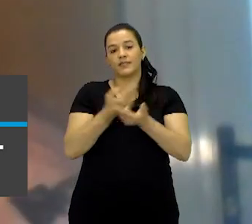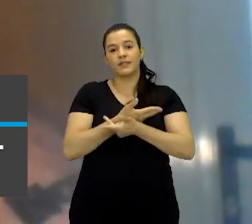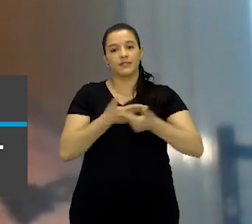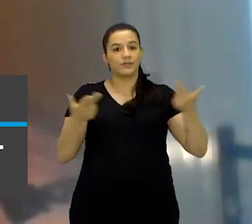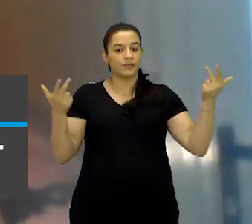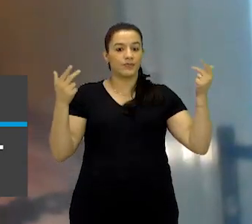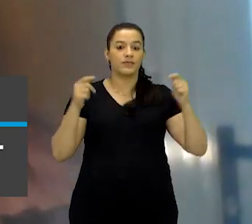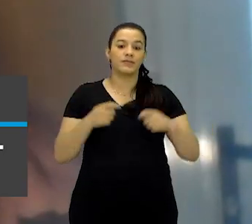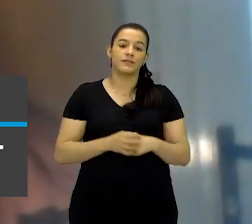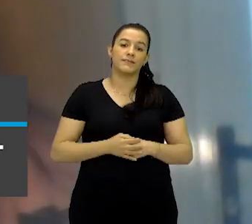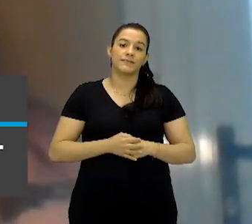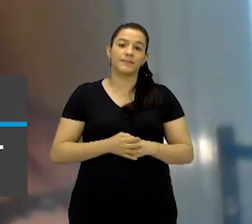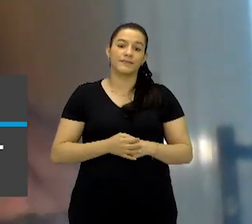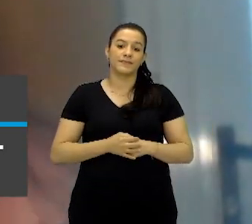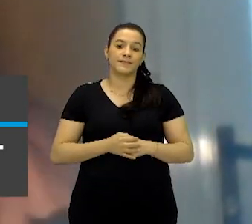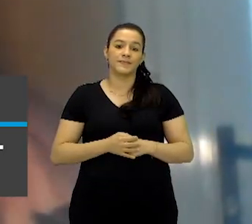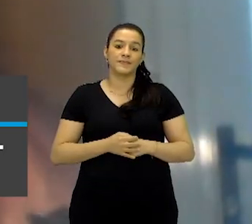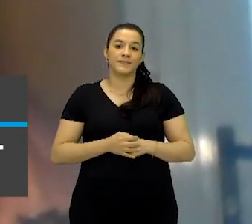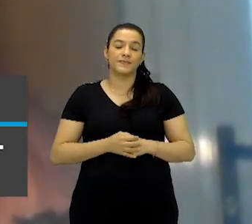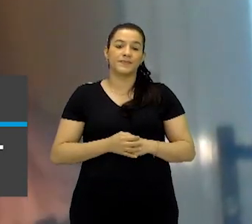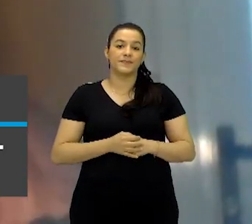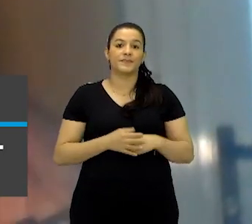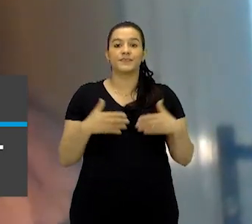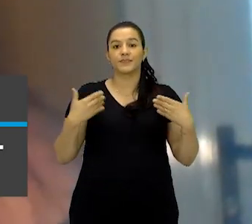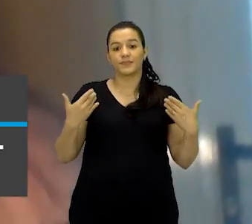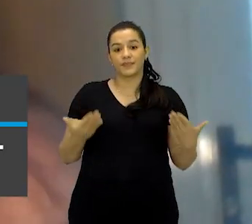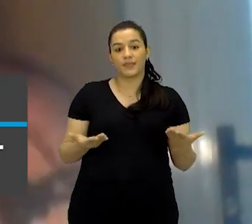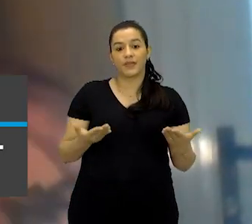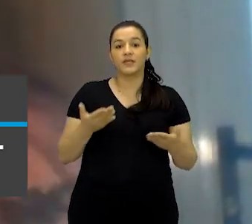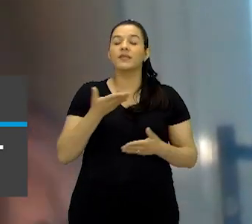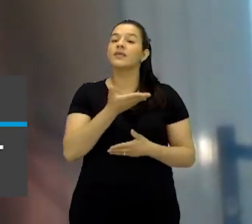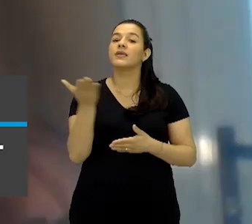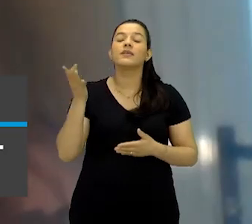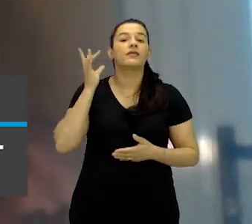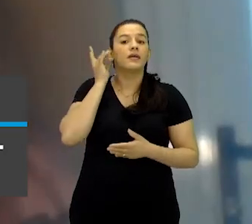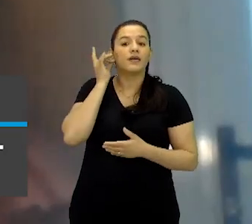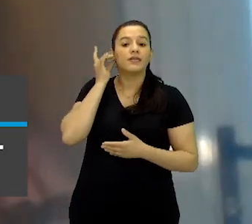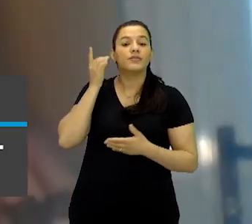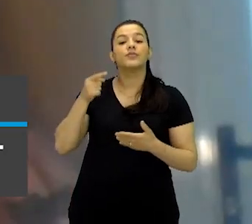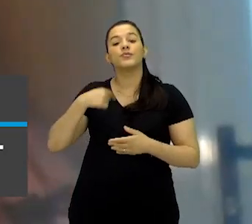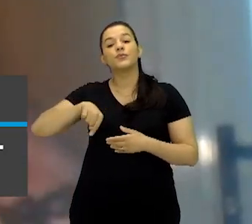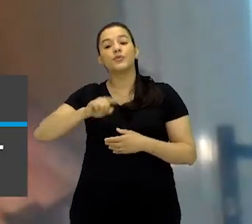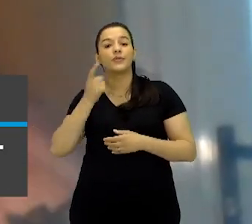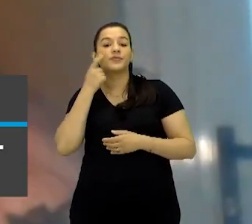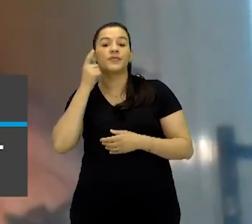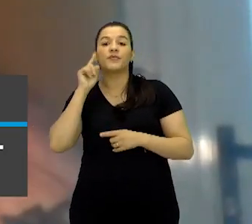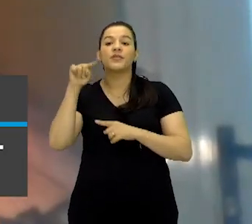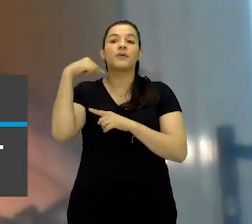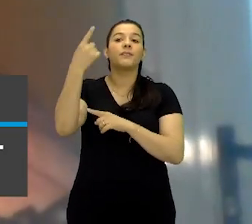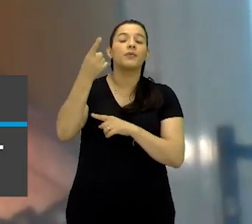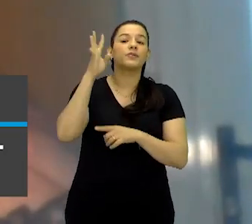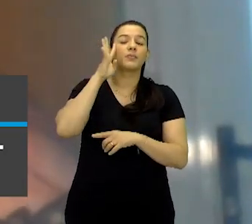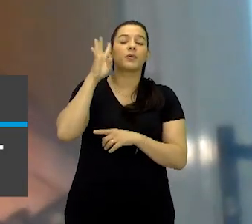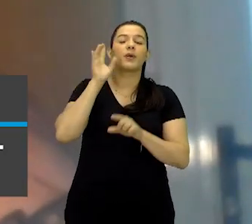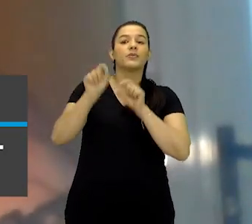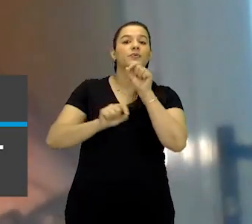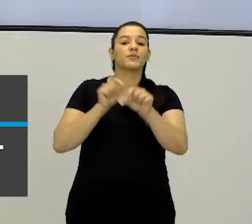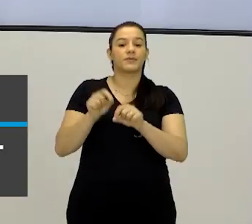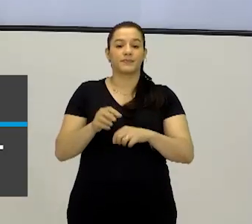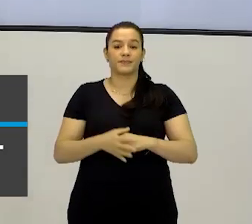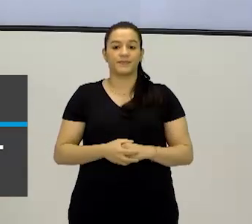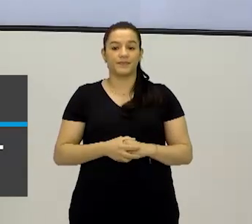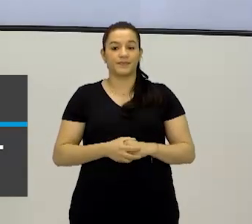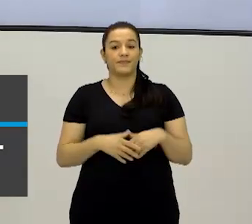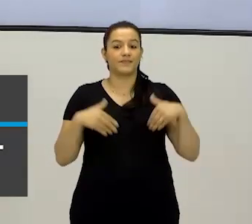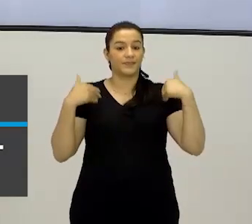dizia Cecília Meirelles. Meu amigo professor Anderson, o que é que a gente vai ver juntos na próxima quarta-feira? Então,